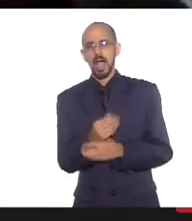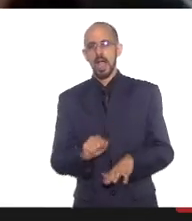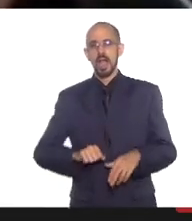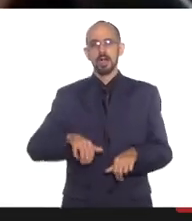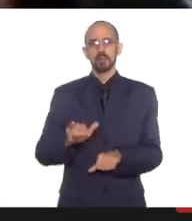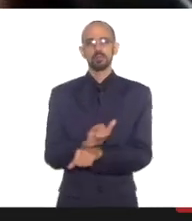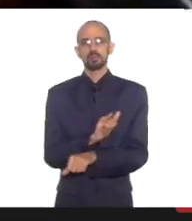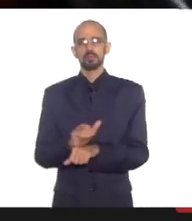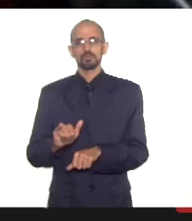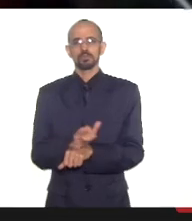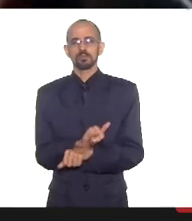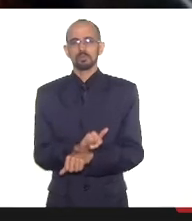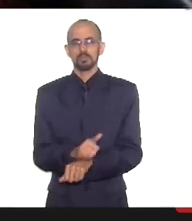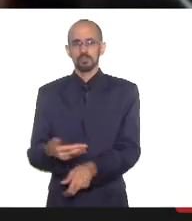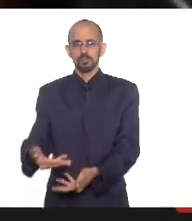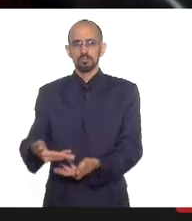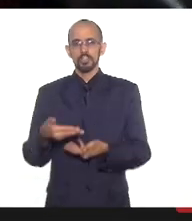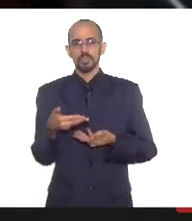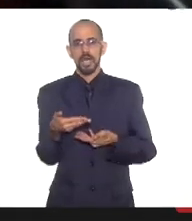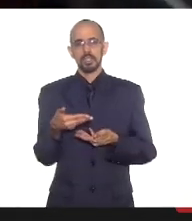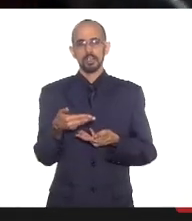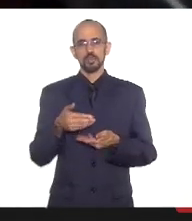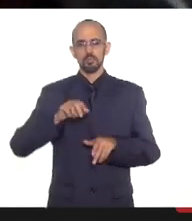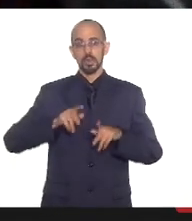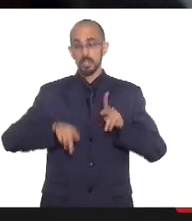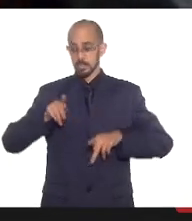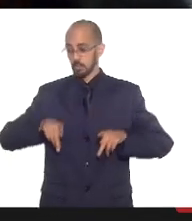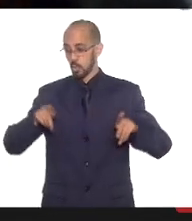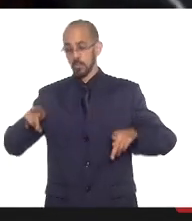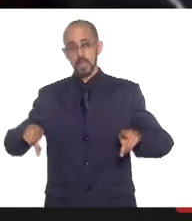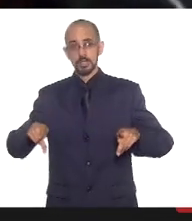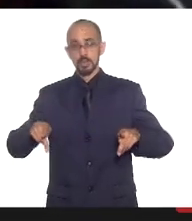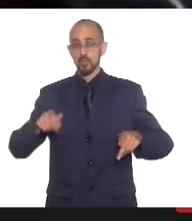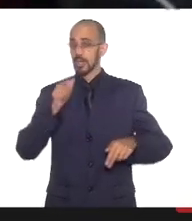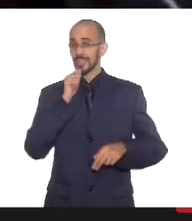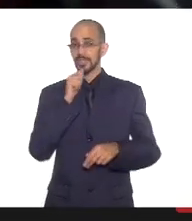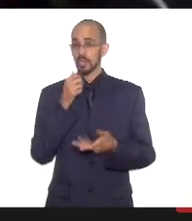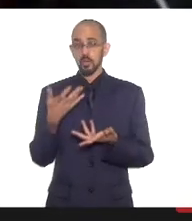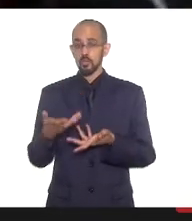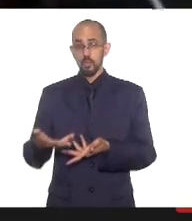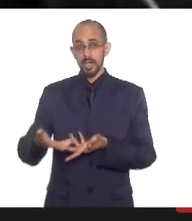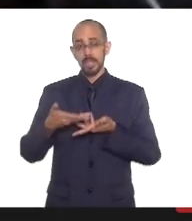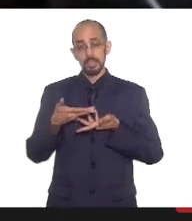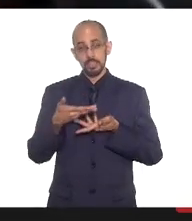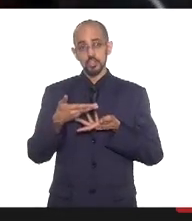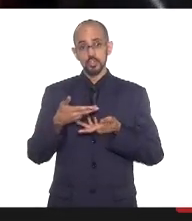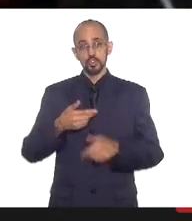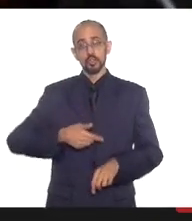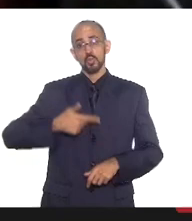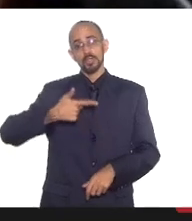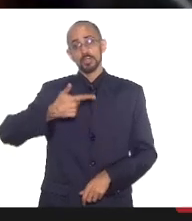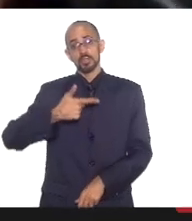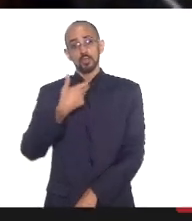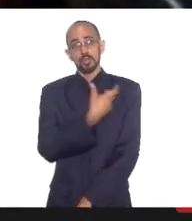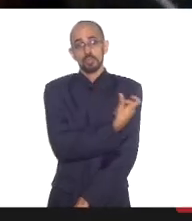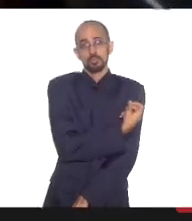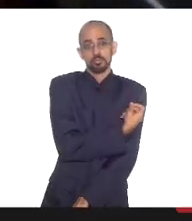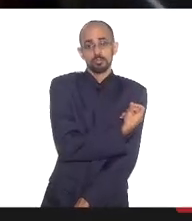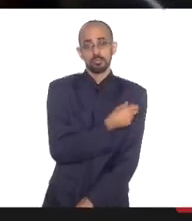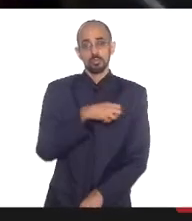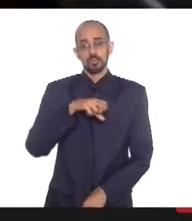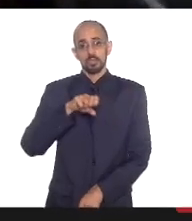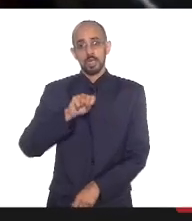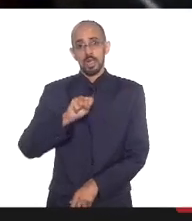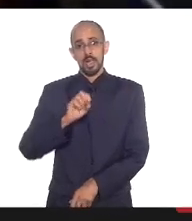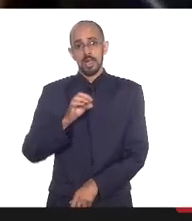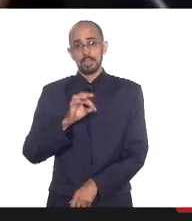formas de atendimento a esse público que não foi atendido ainda nem com a segunda dose com as trazendo